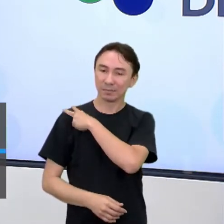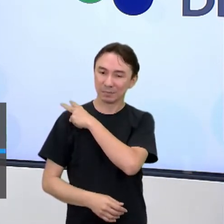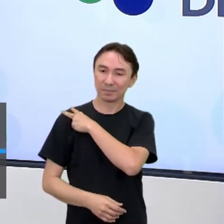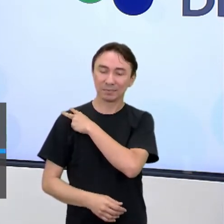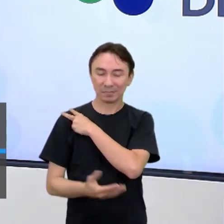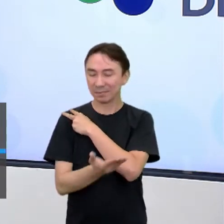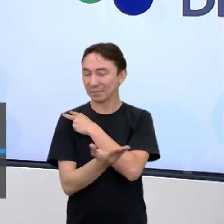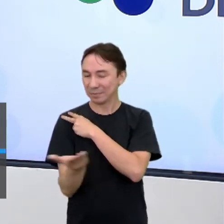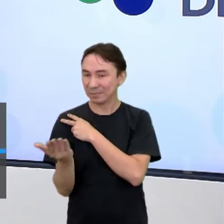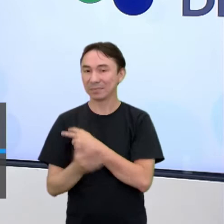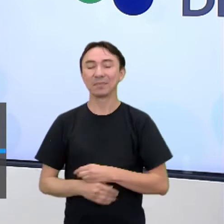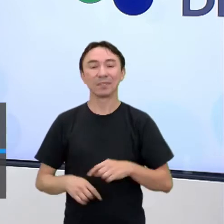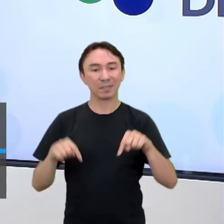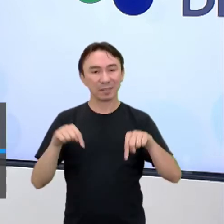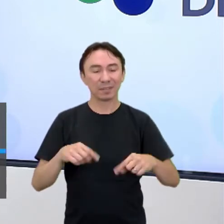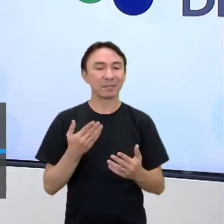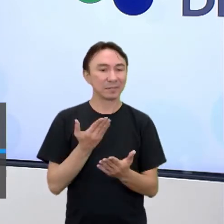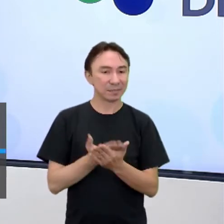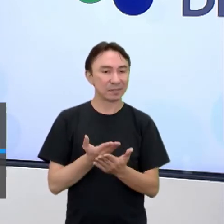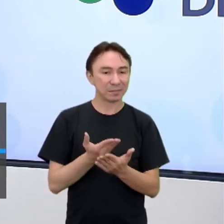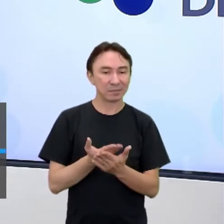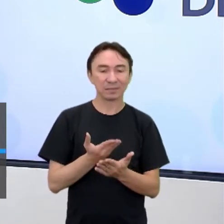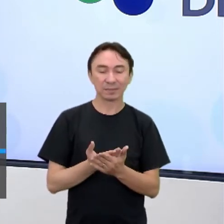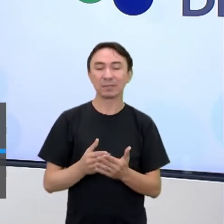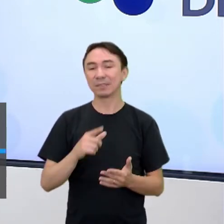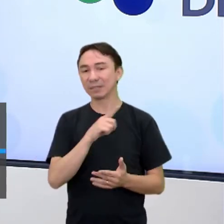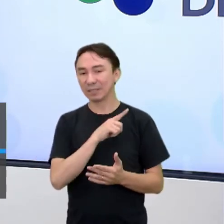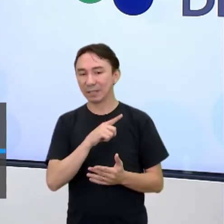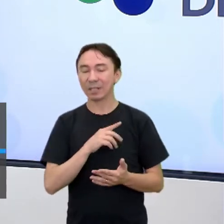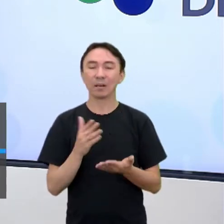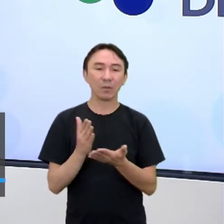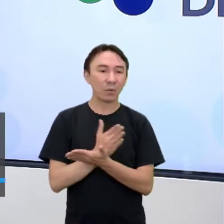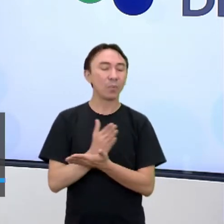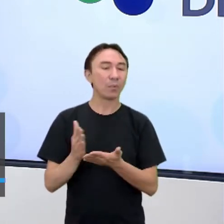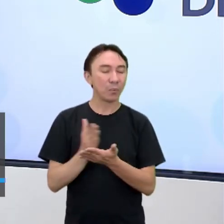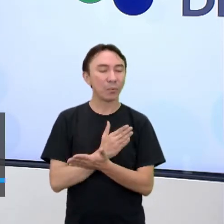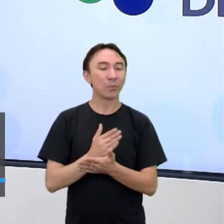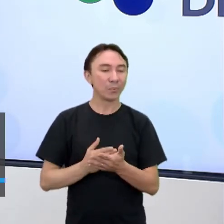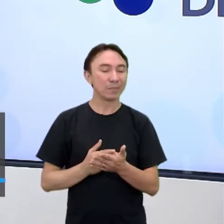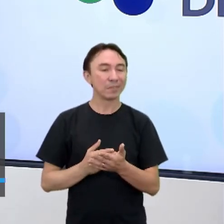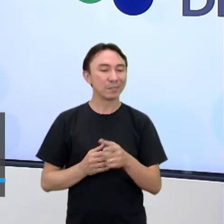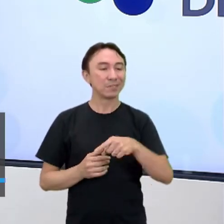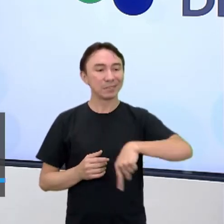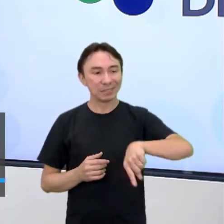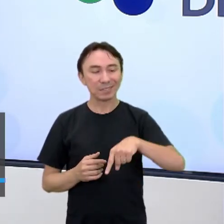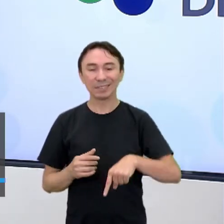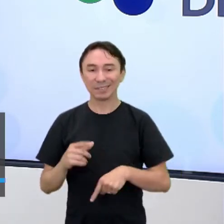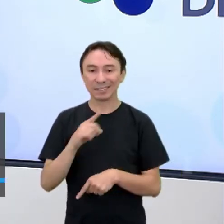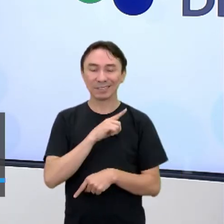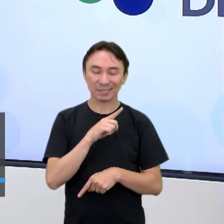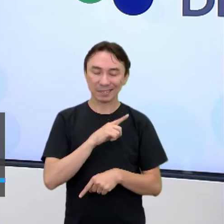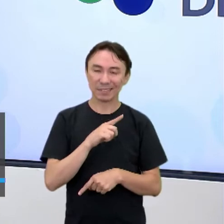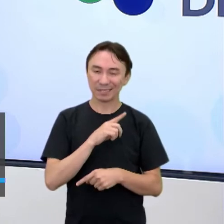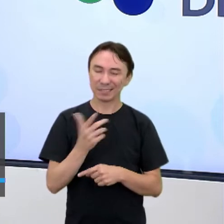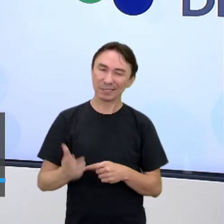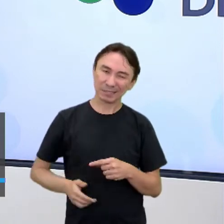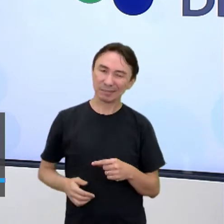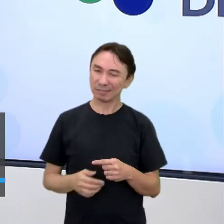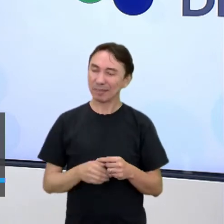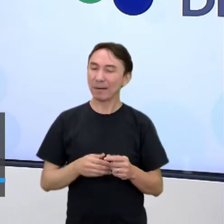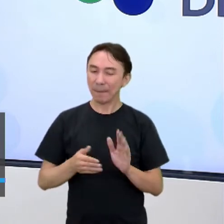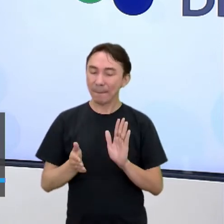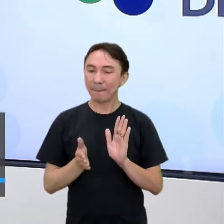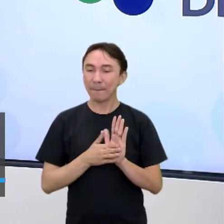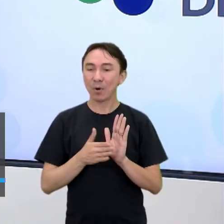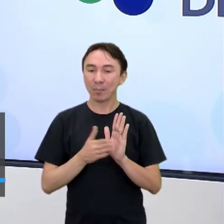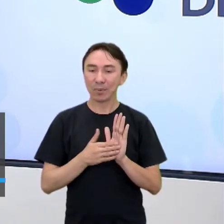Hoje adiantaremos mais alguns passos aí na nossa proposta de trabalho, tá ok? Então, espero